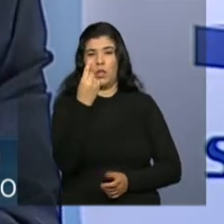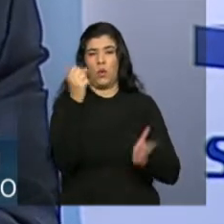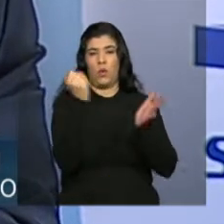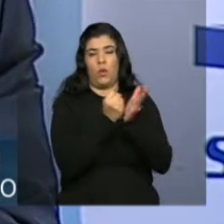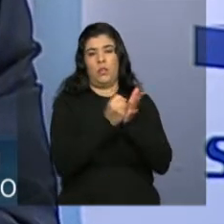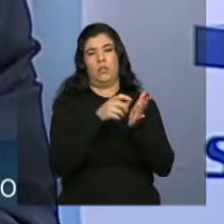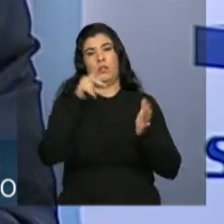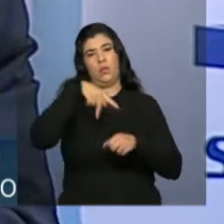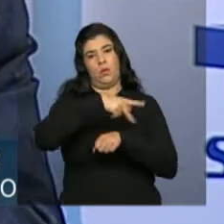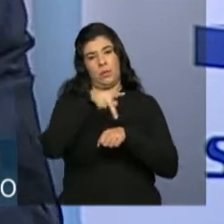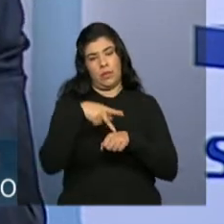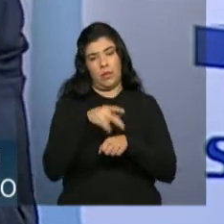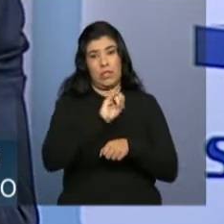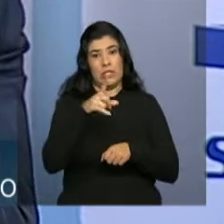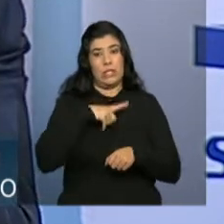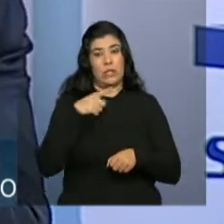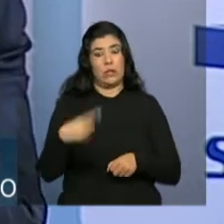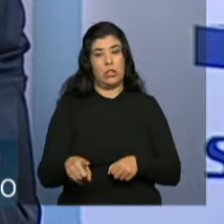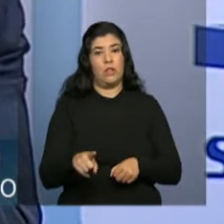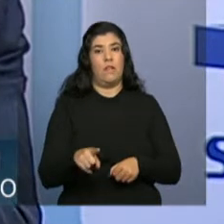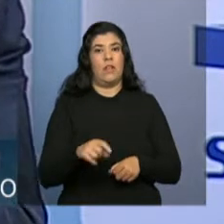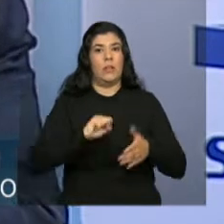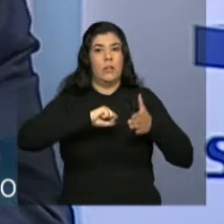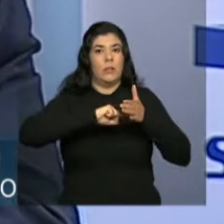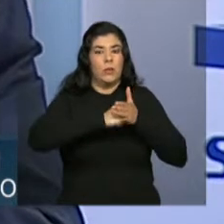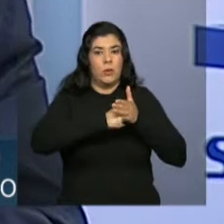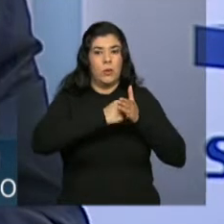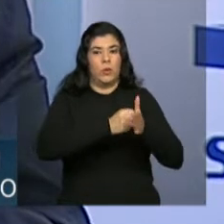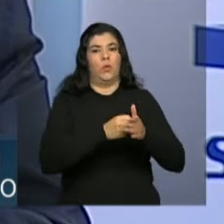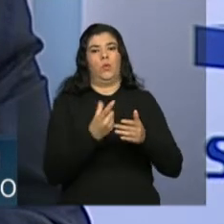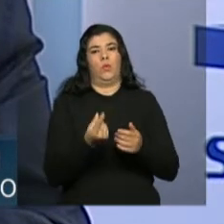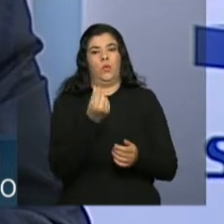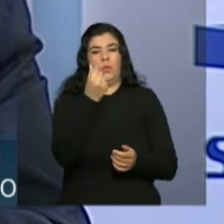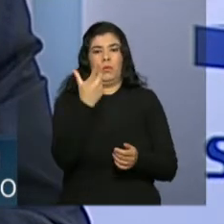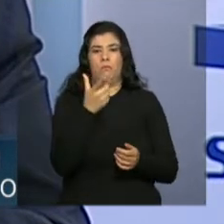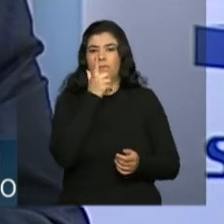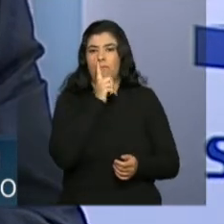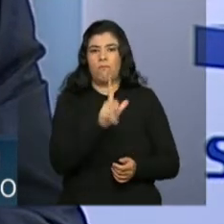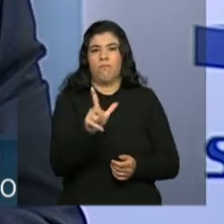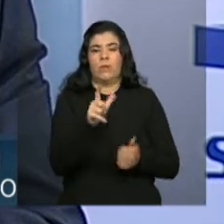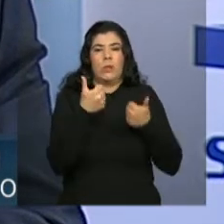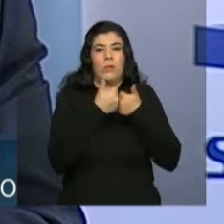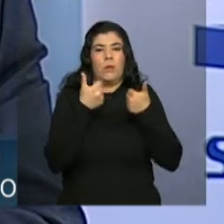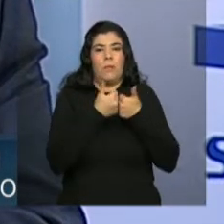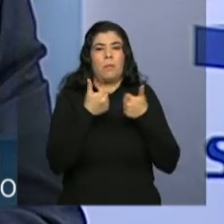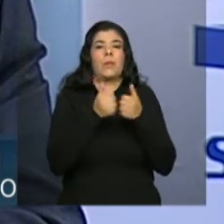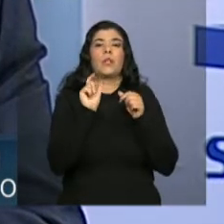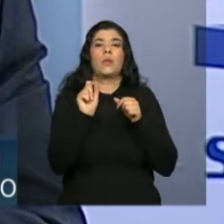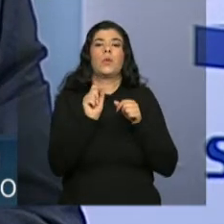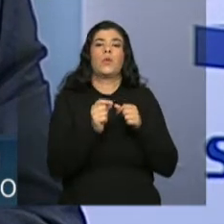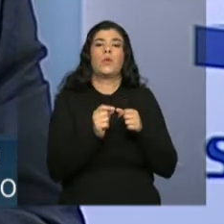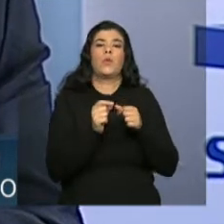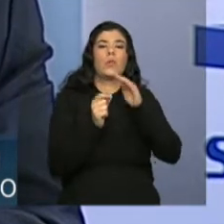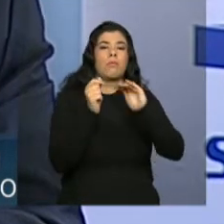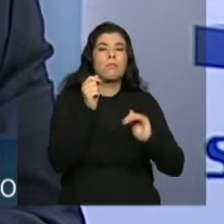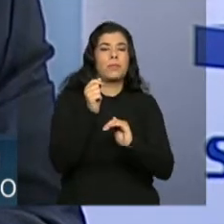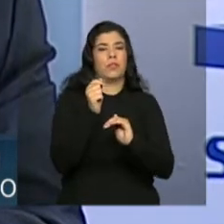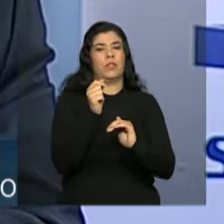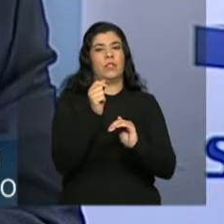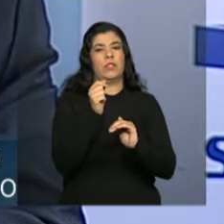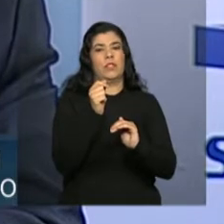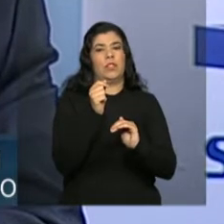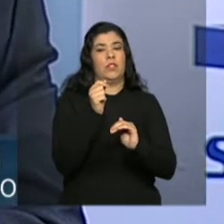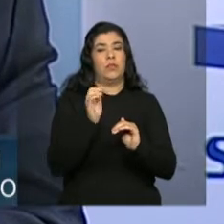não colocar ele vamos assim com a trava muito muito próxima né do que muito baixa